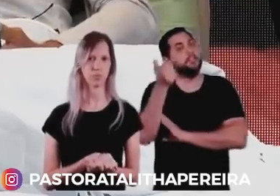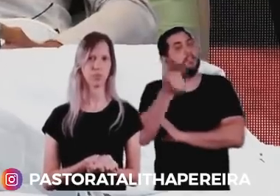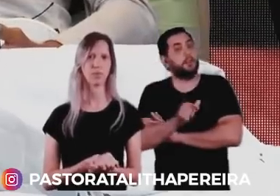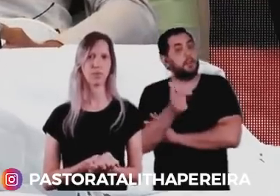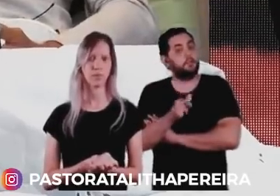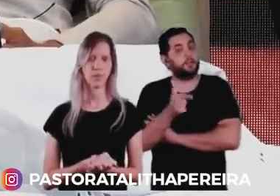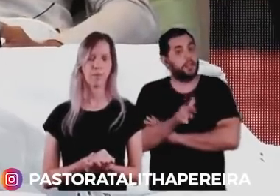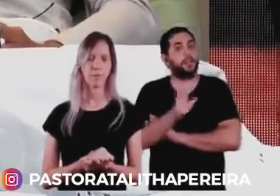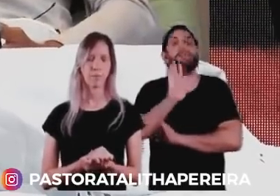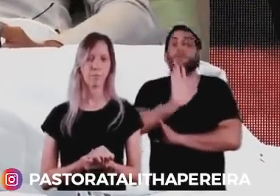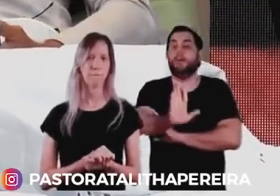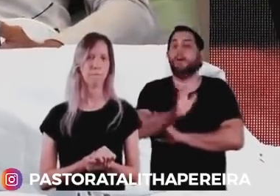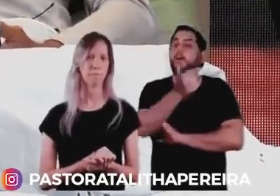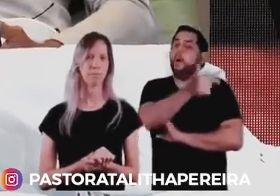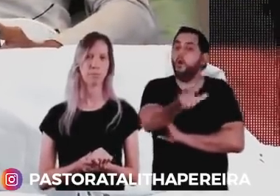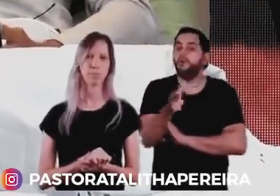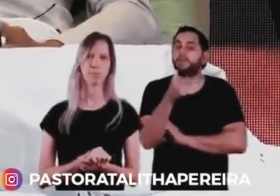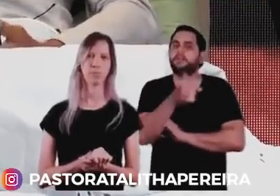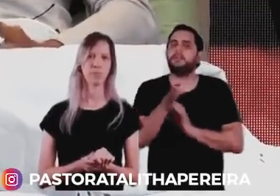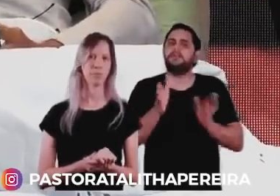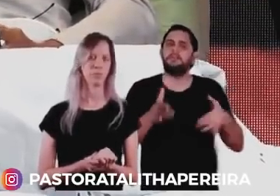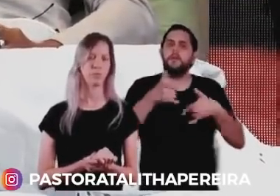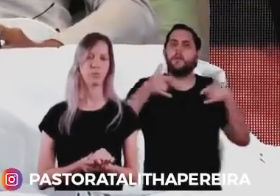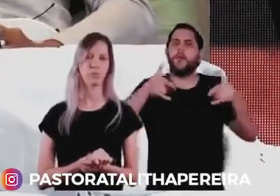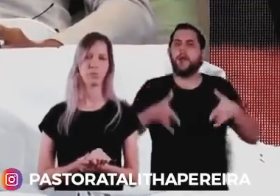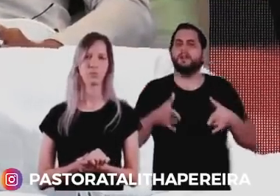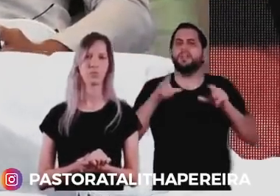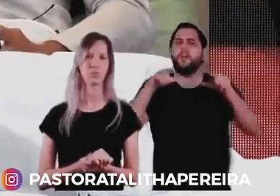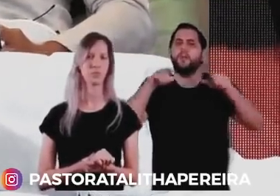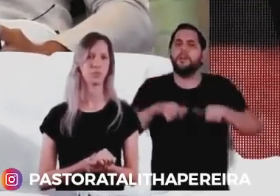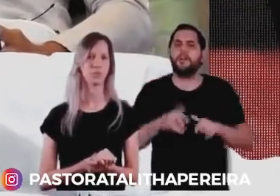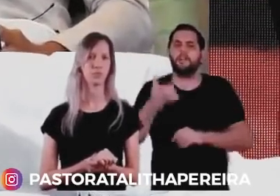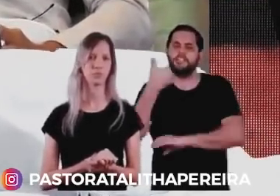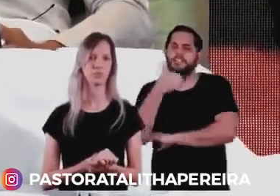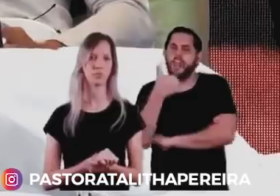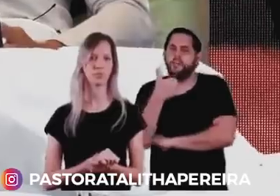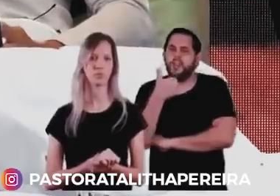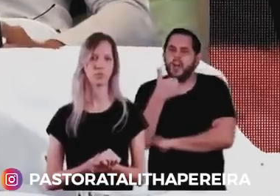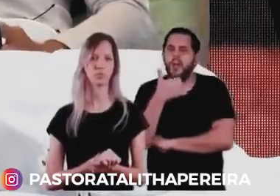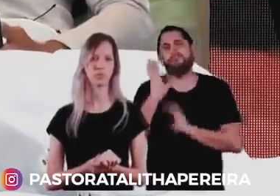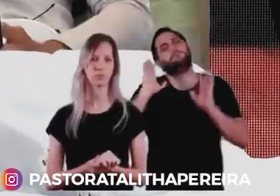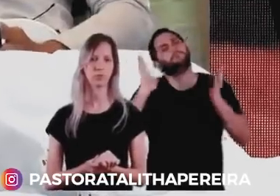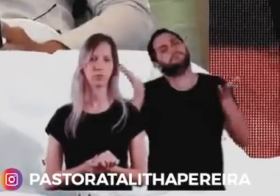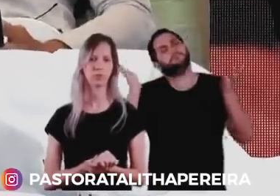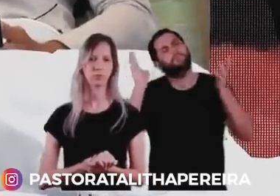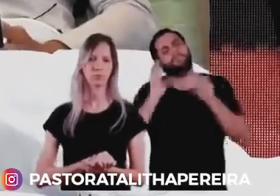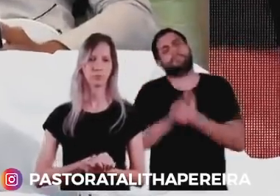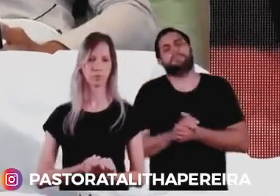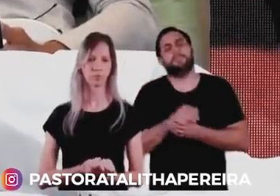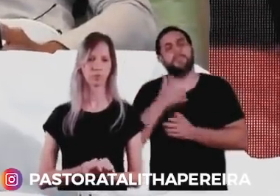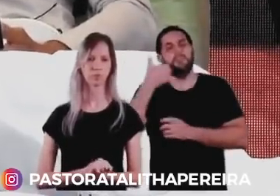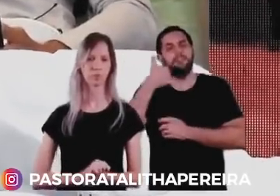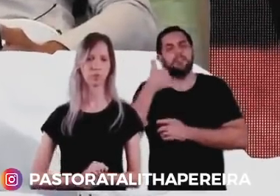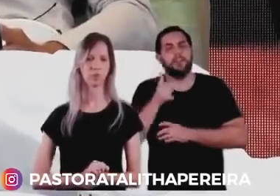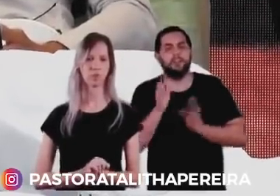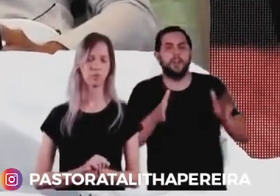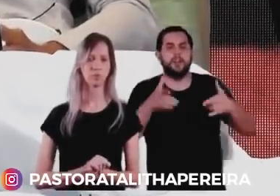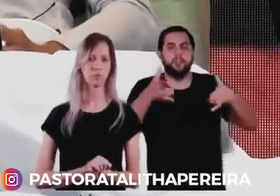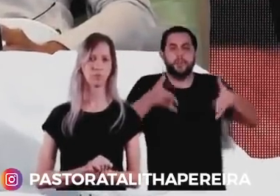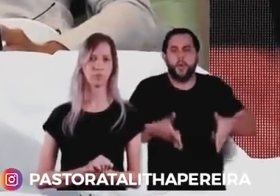no quarto. Ó, outra coisa, seu quarto não é uma central de celular, gente. Meu Deus do céu, celular no quarto,